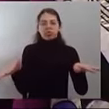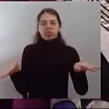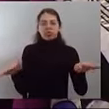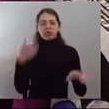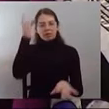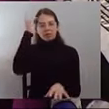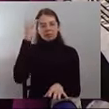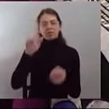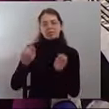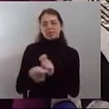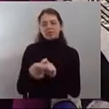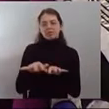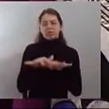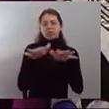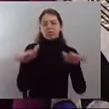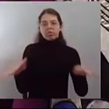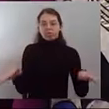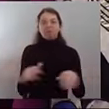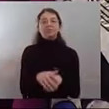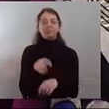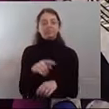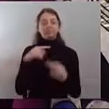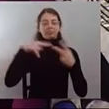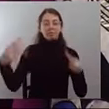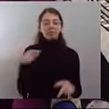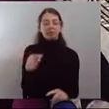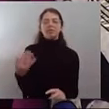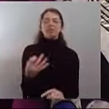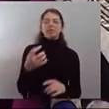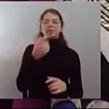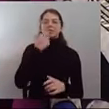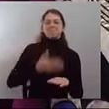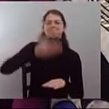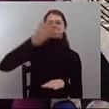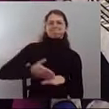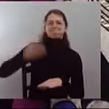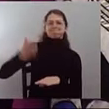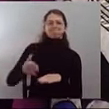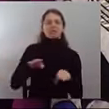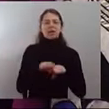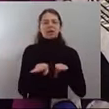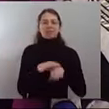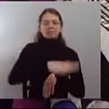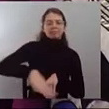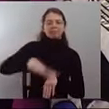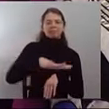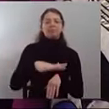Passo de Arcos. Este é um município que constrói muralhas de betão na bacia de Algés, ao invés de criar bacias de